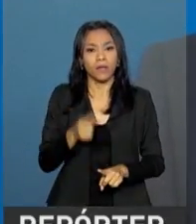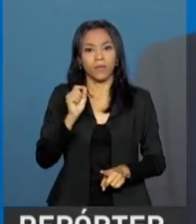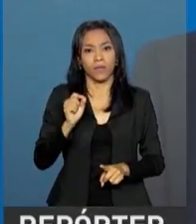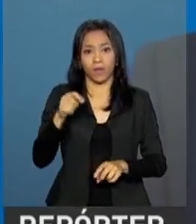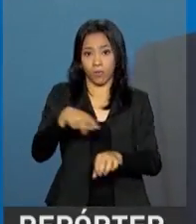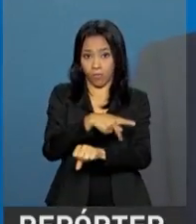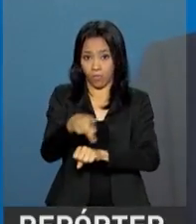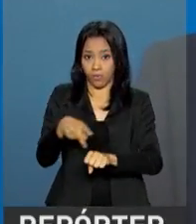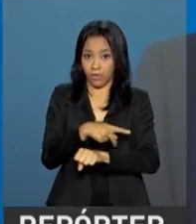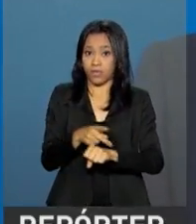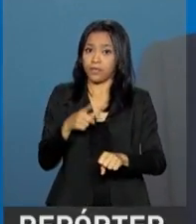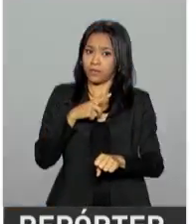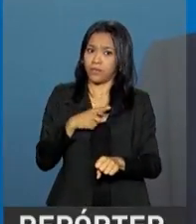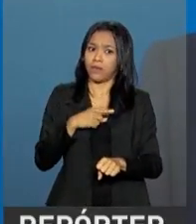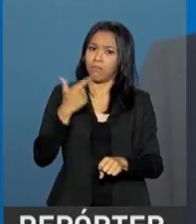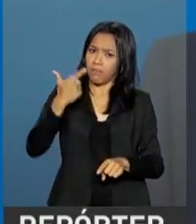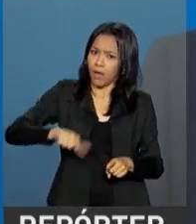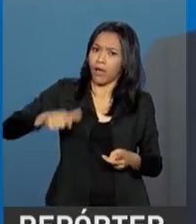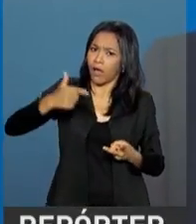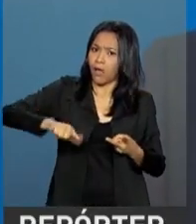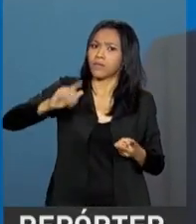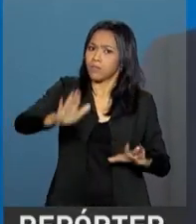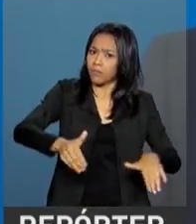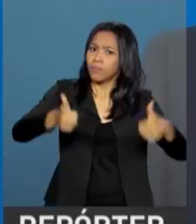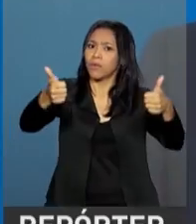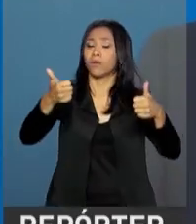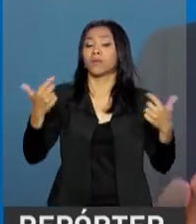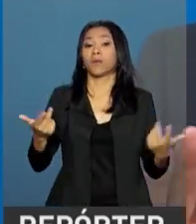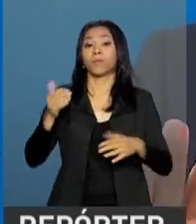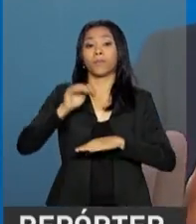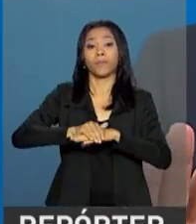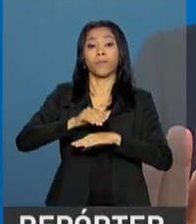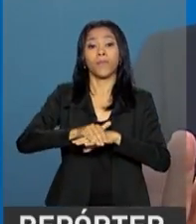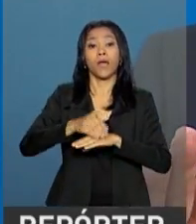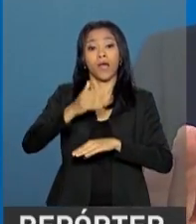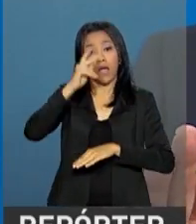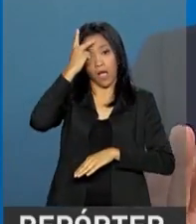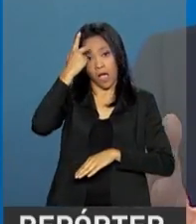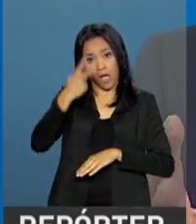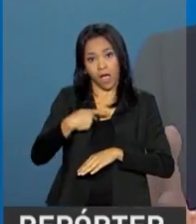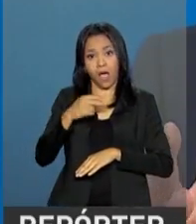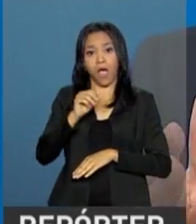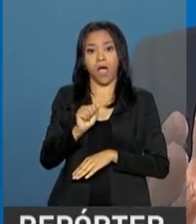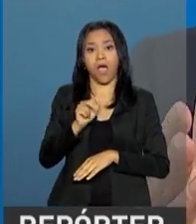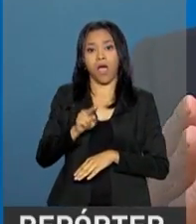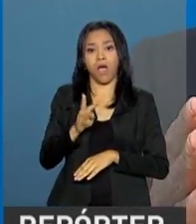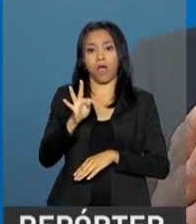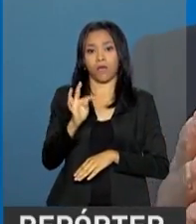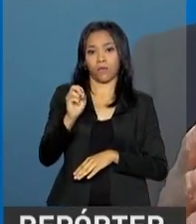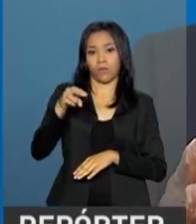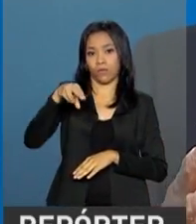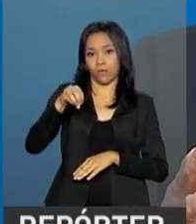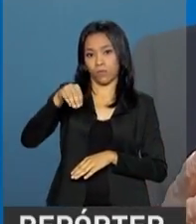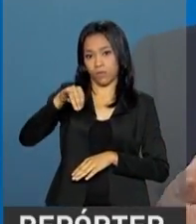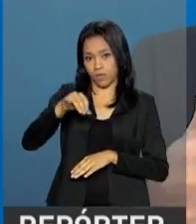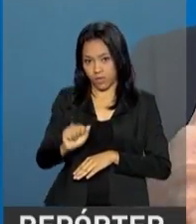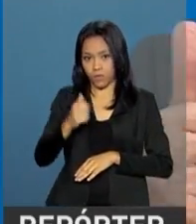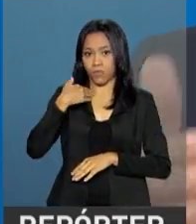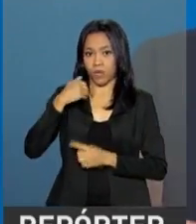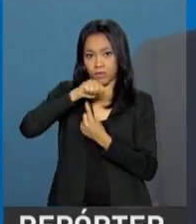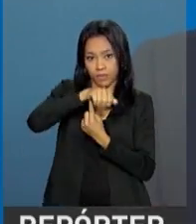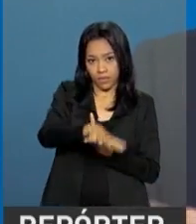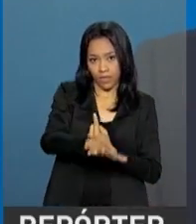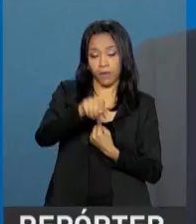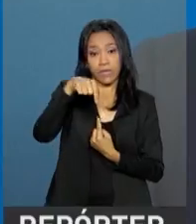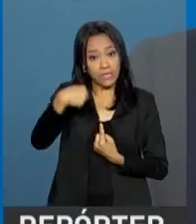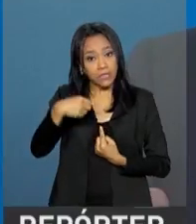país de produzir mais e melhor autonomia do banco central é algo fundamental pra dar a